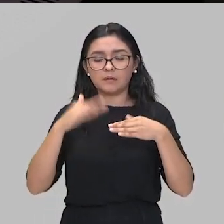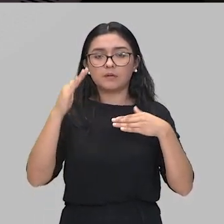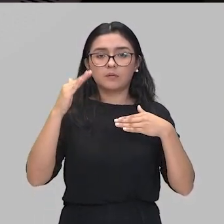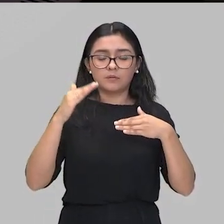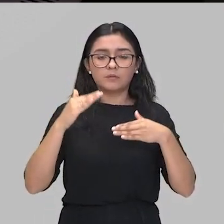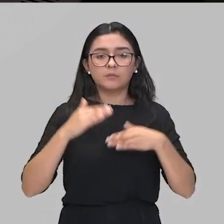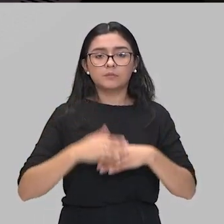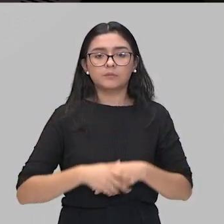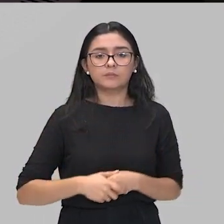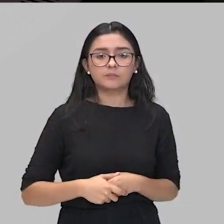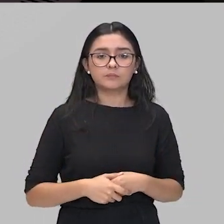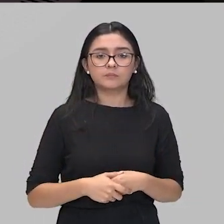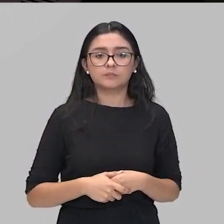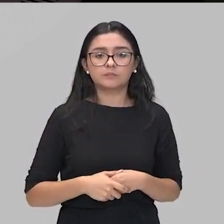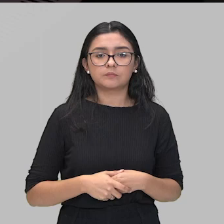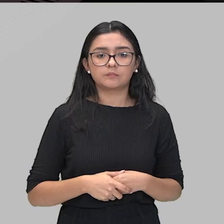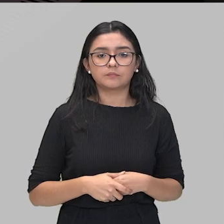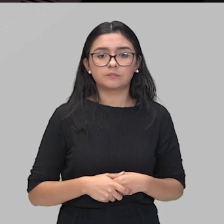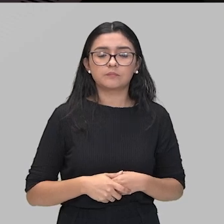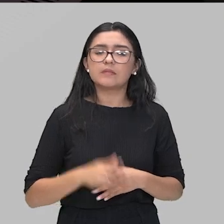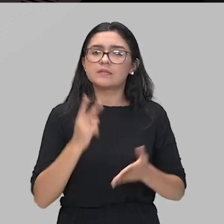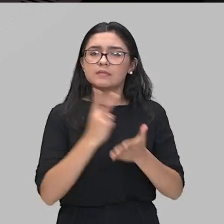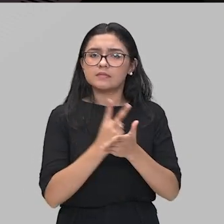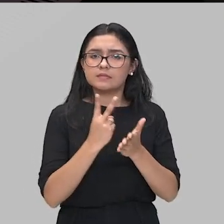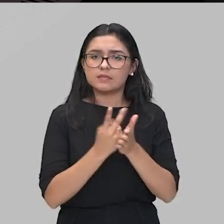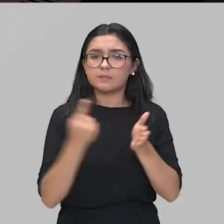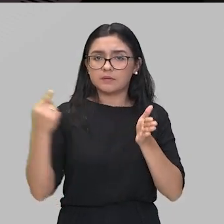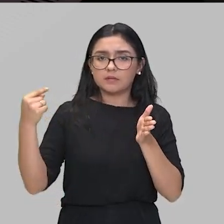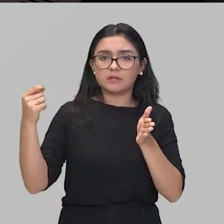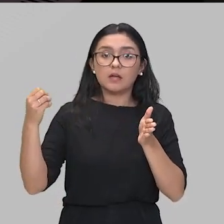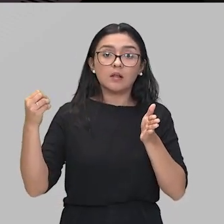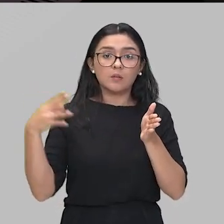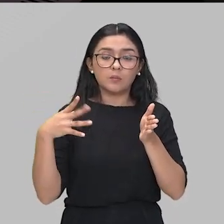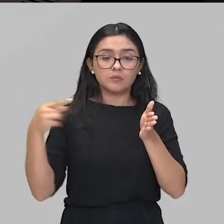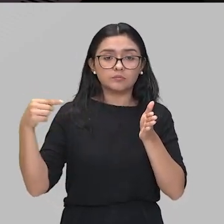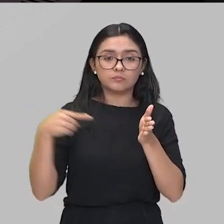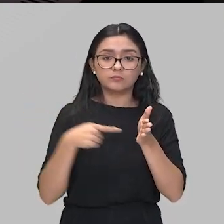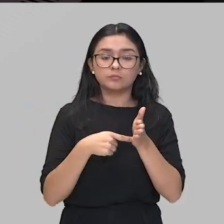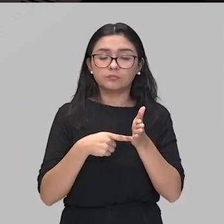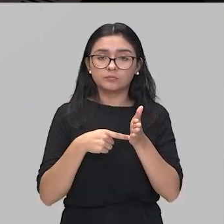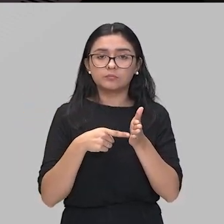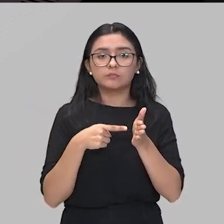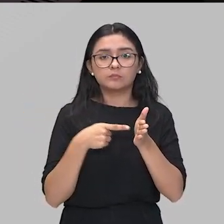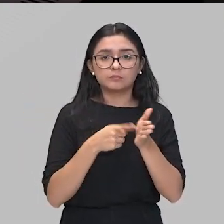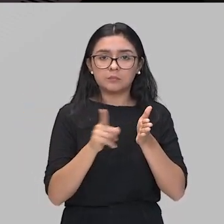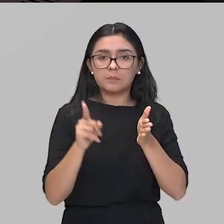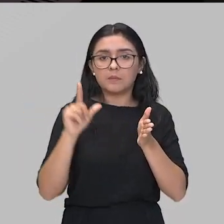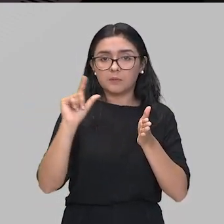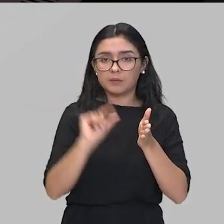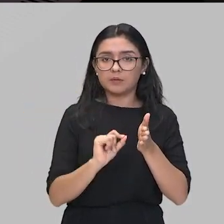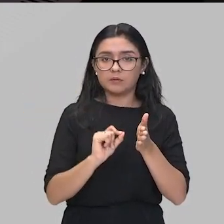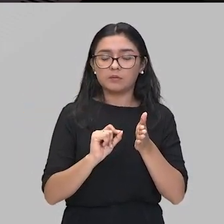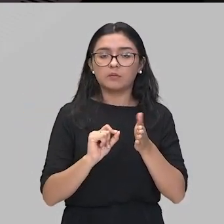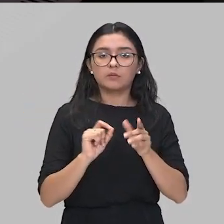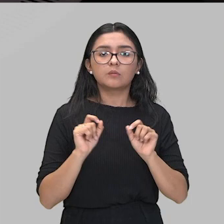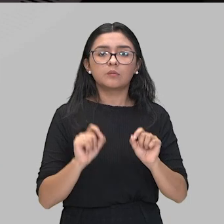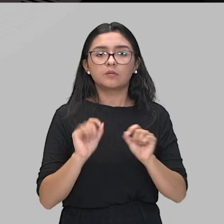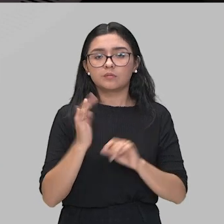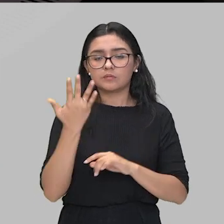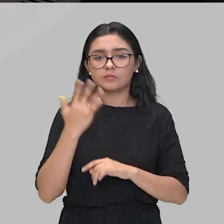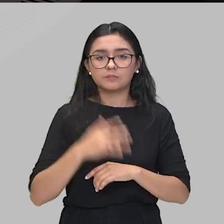Ou seja, toda vez que a luz passa de um meio de maior índice de refração para um menor índice de refração, o